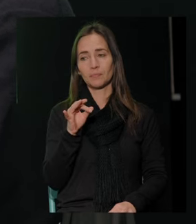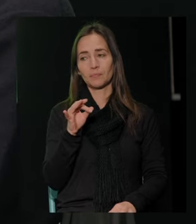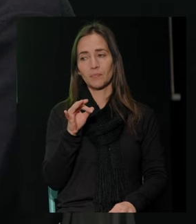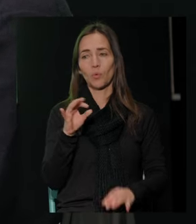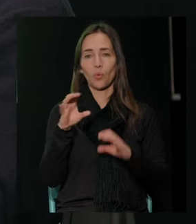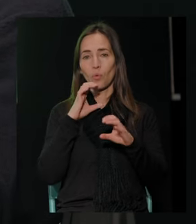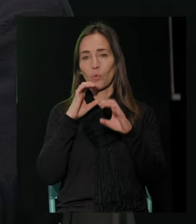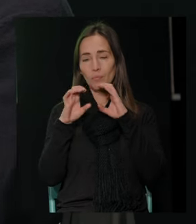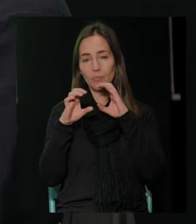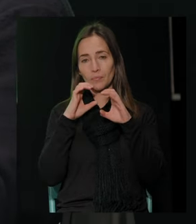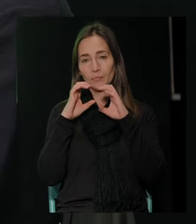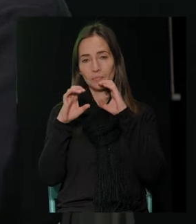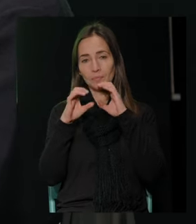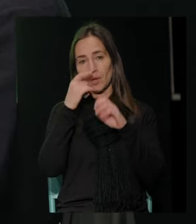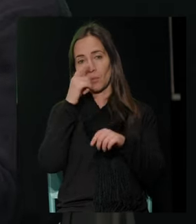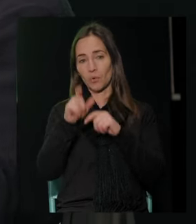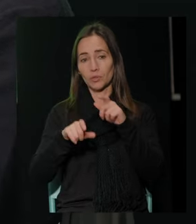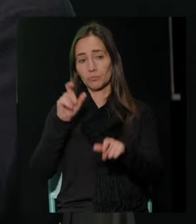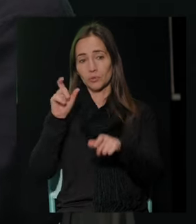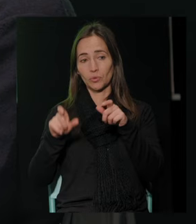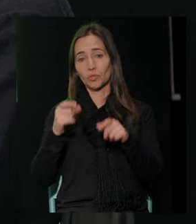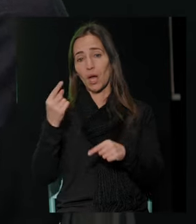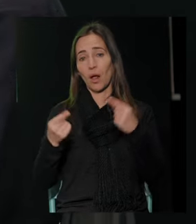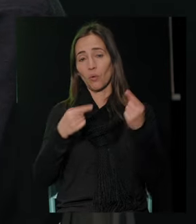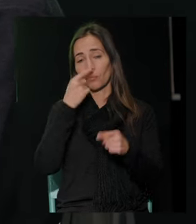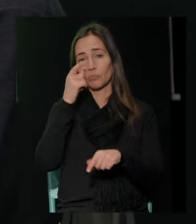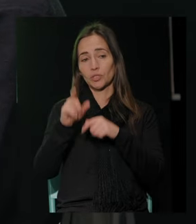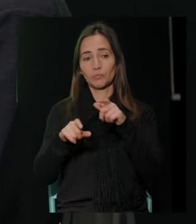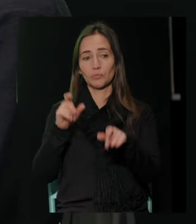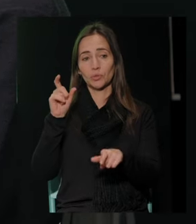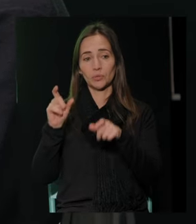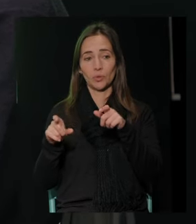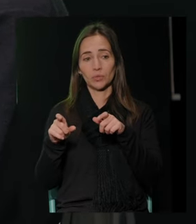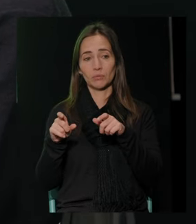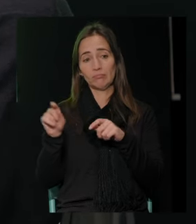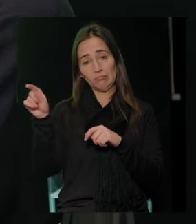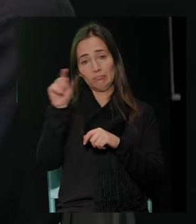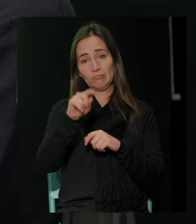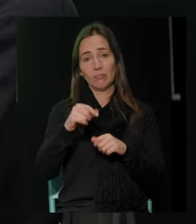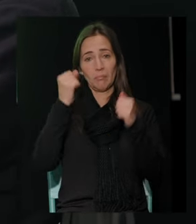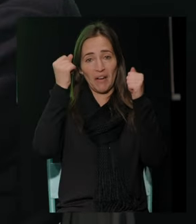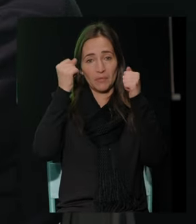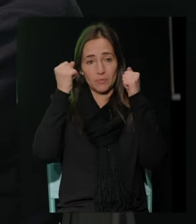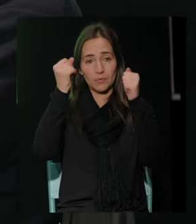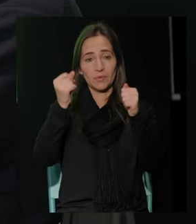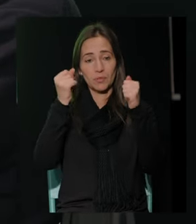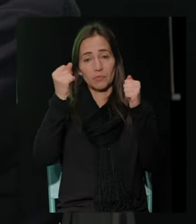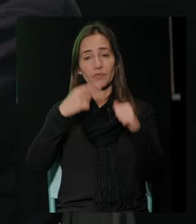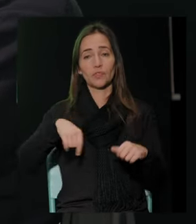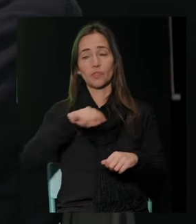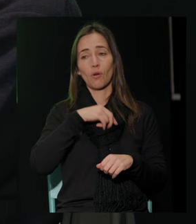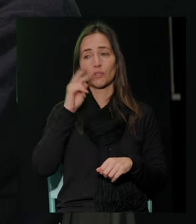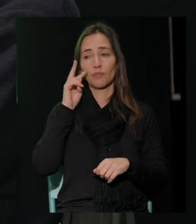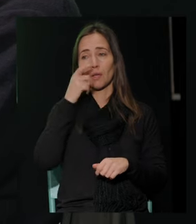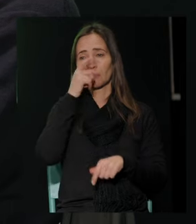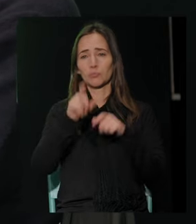de comunicarmos com as pessoas, algumas das pessoas que estavam nessas manifestações, ainda por cima nas manifestações, víamos pessoas de